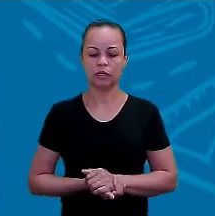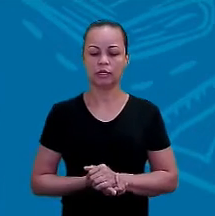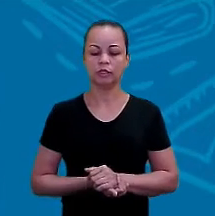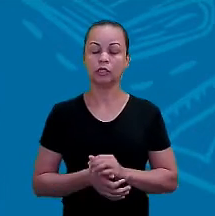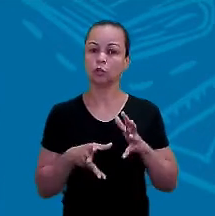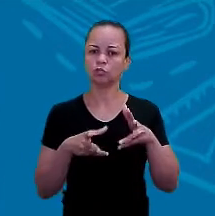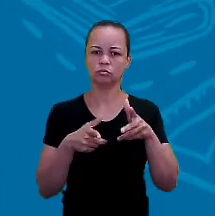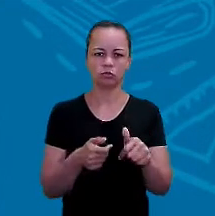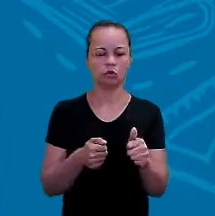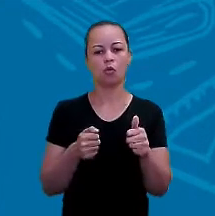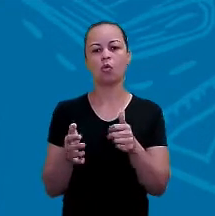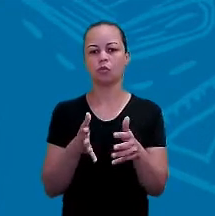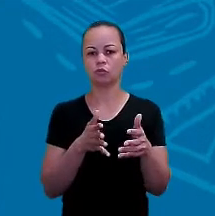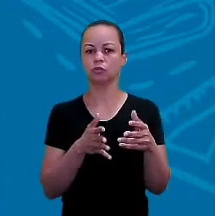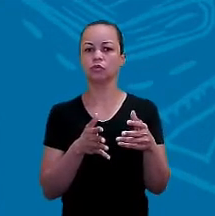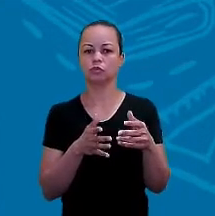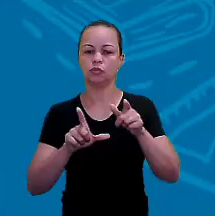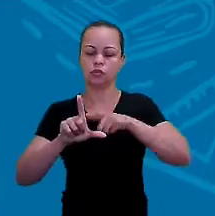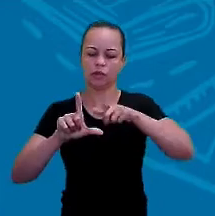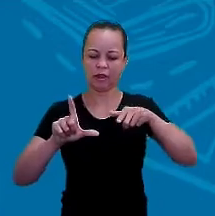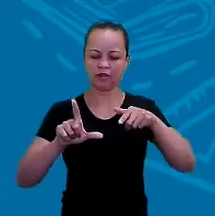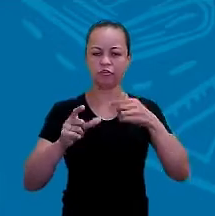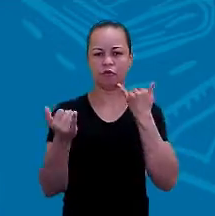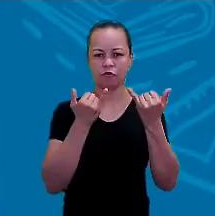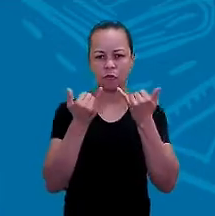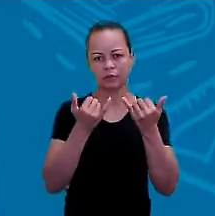Todo gráfico tem as mesmas informações, ó.